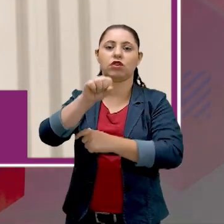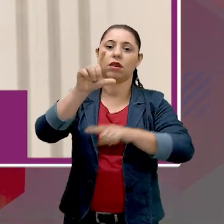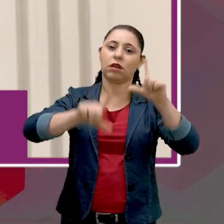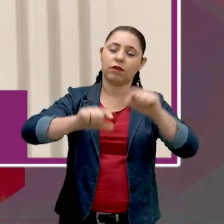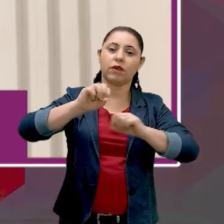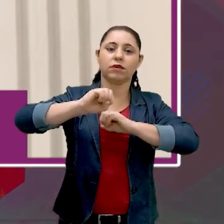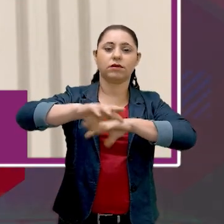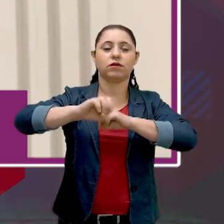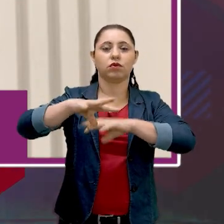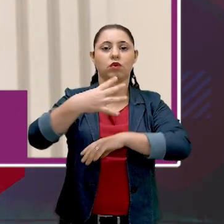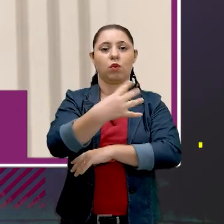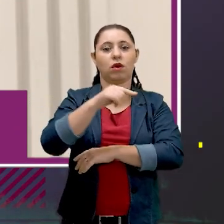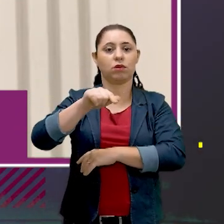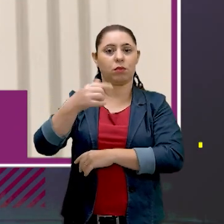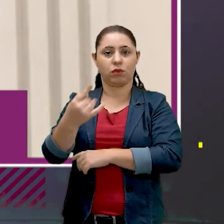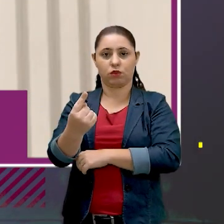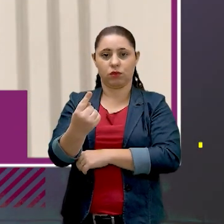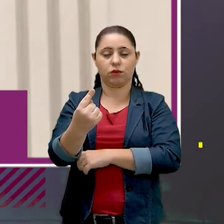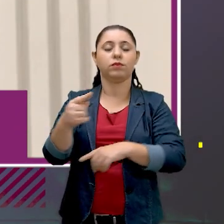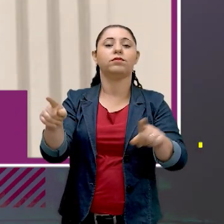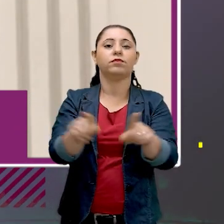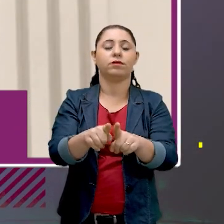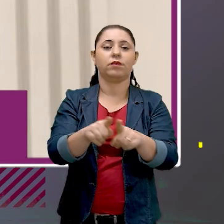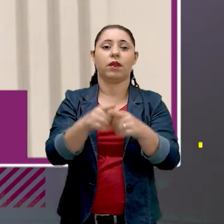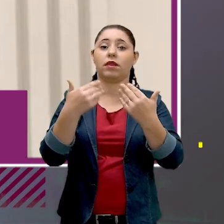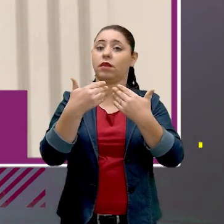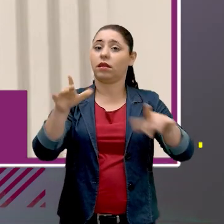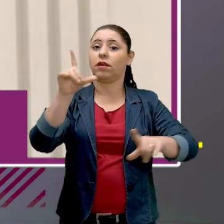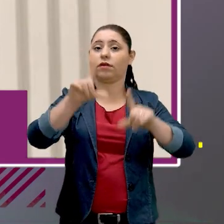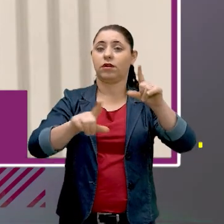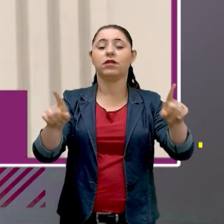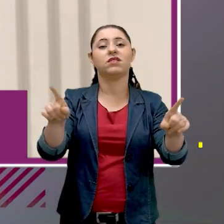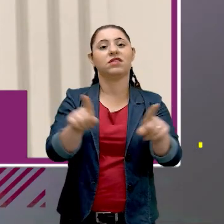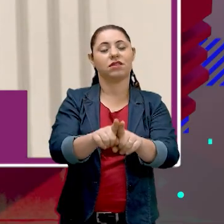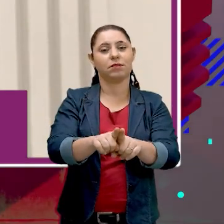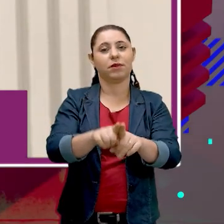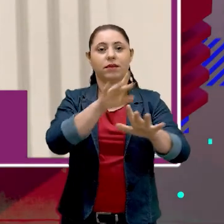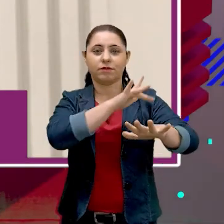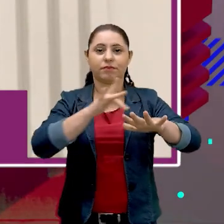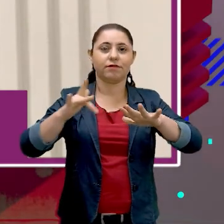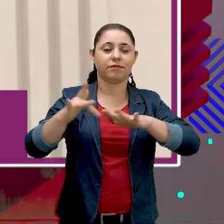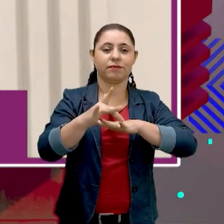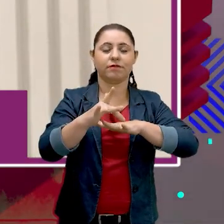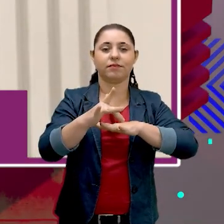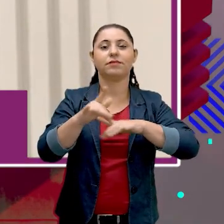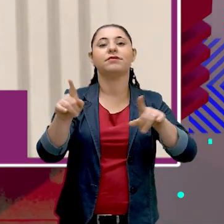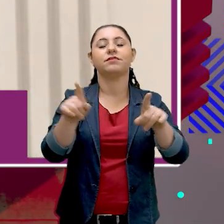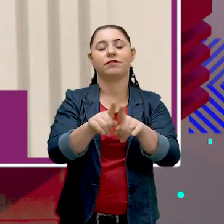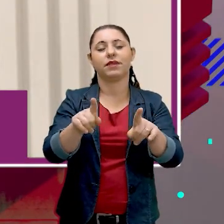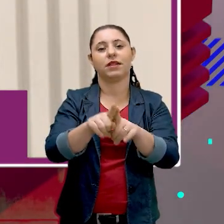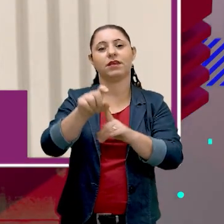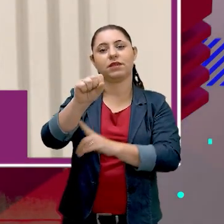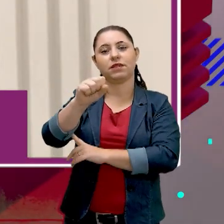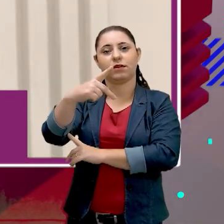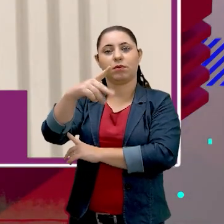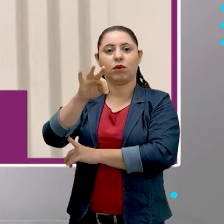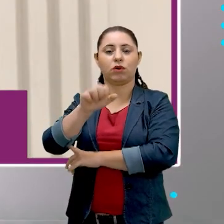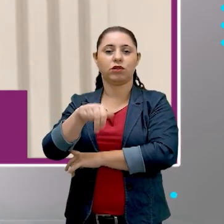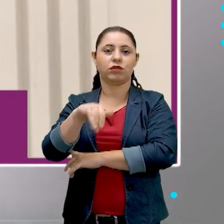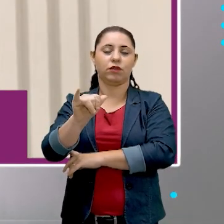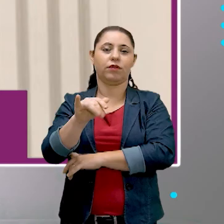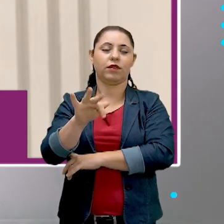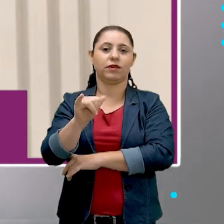TV Educativa no canal 4.1 da TV Aberta, também, né, nas mídias sociais e no Spotify.